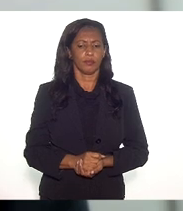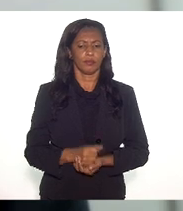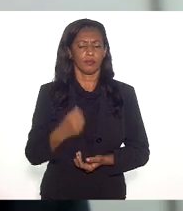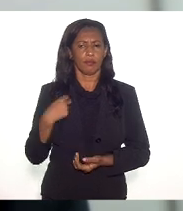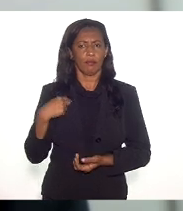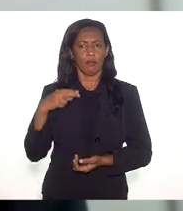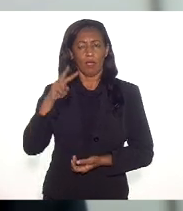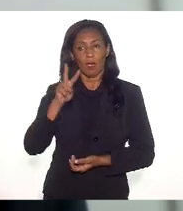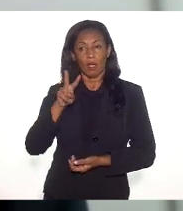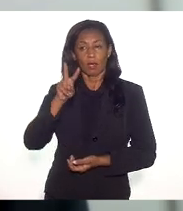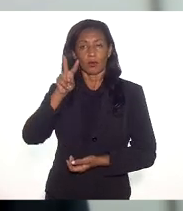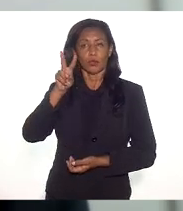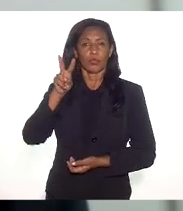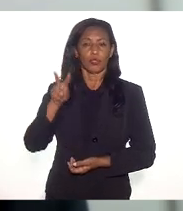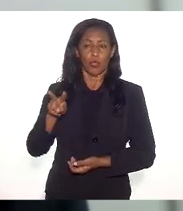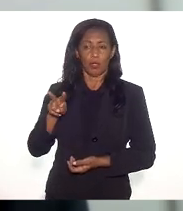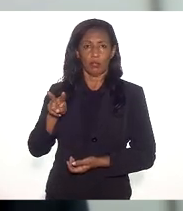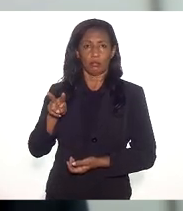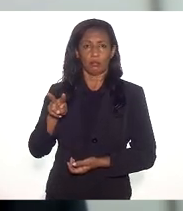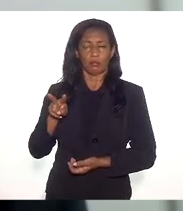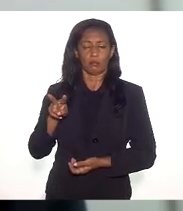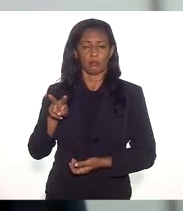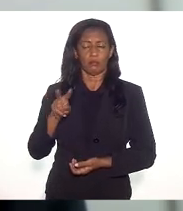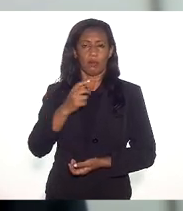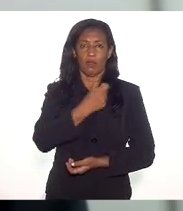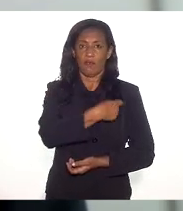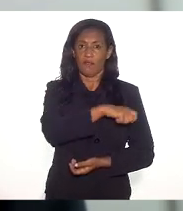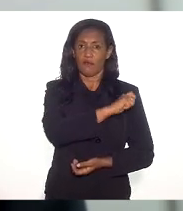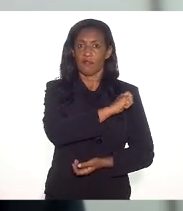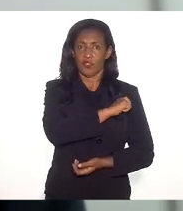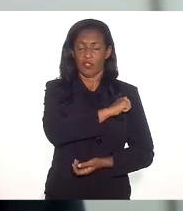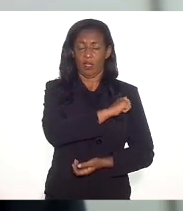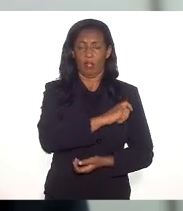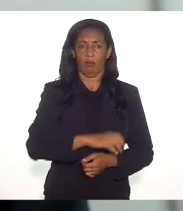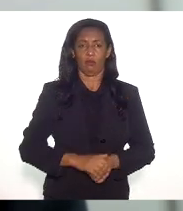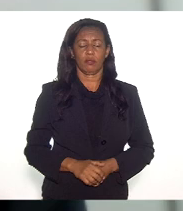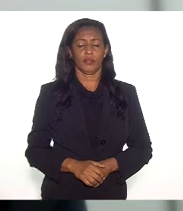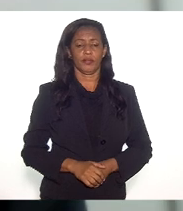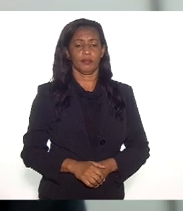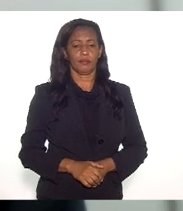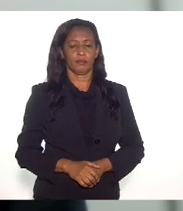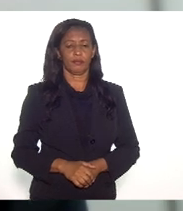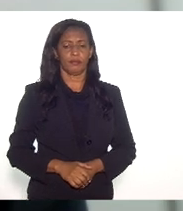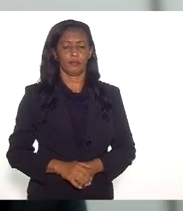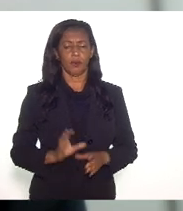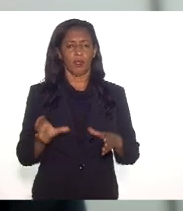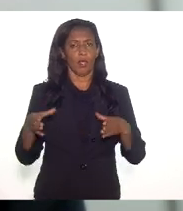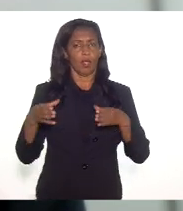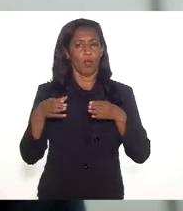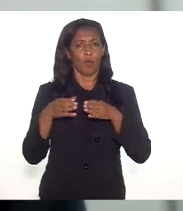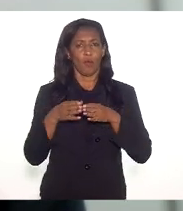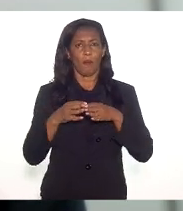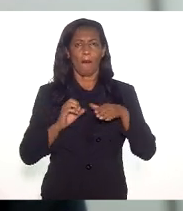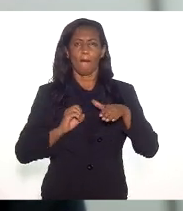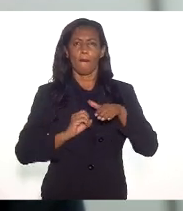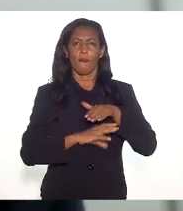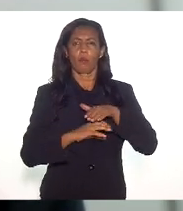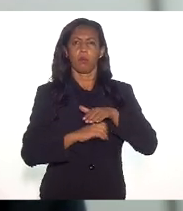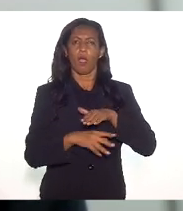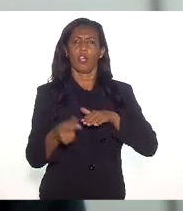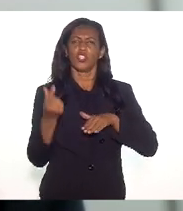pela estabilização fiscal, de formar uma poupança